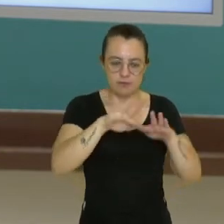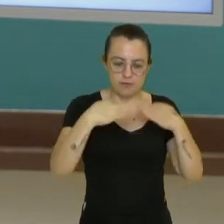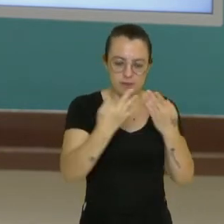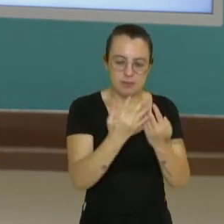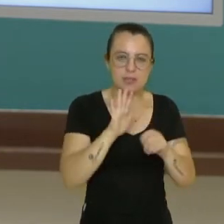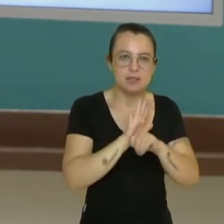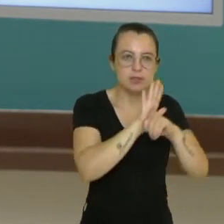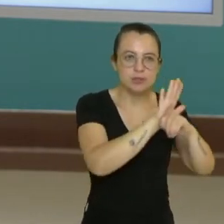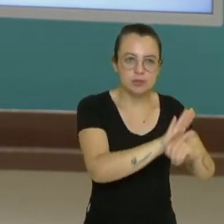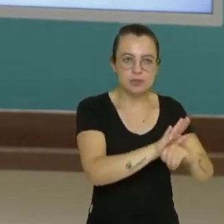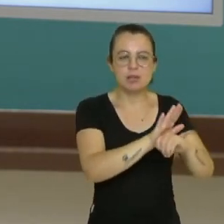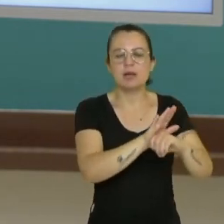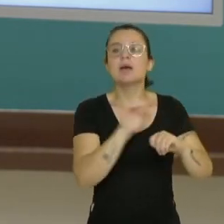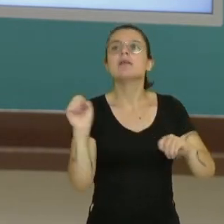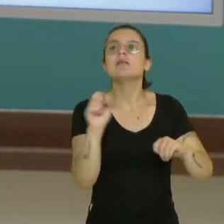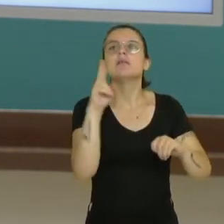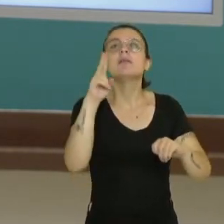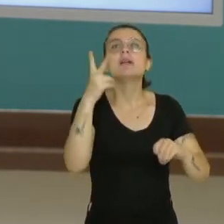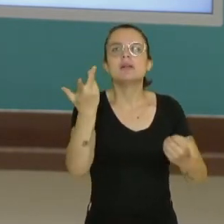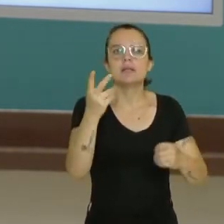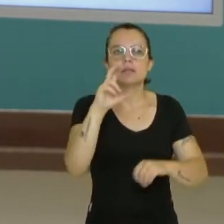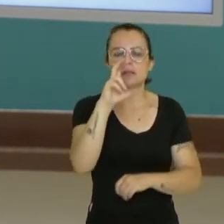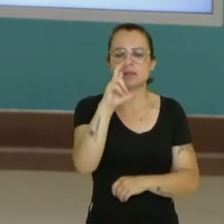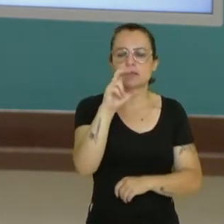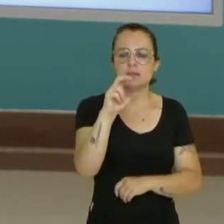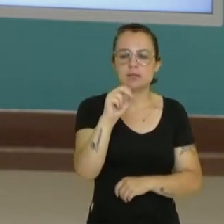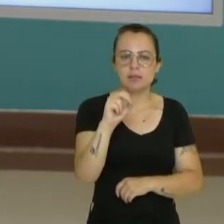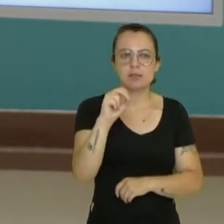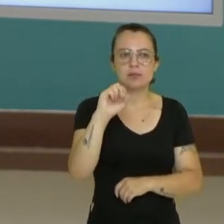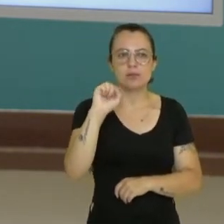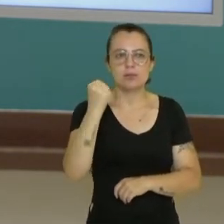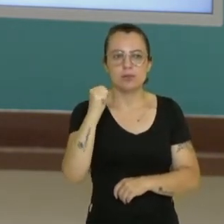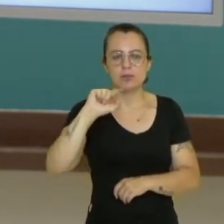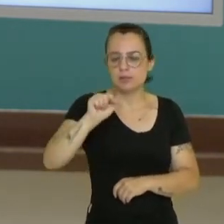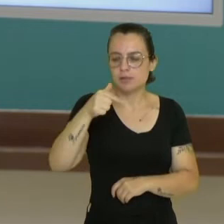família naquelas despesas essenciais, R$